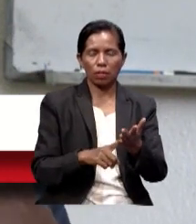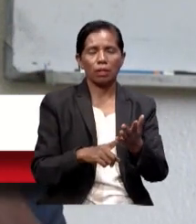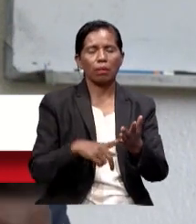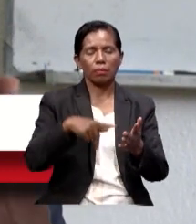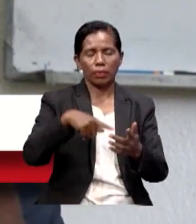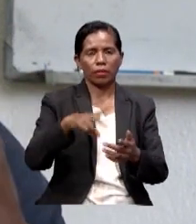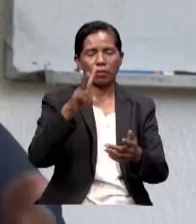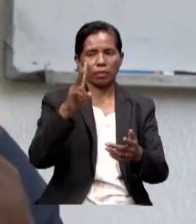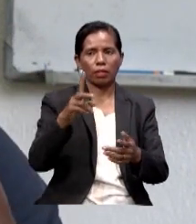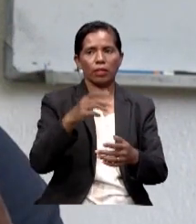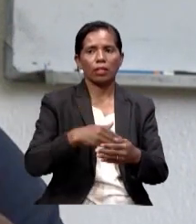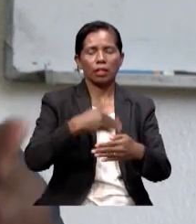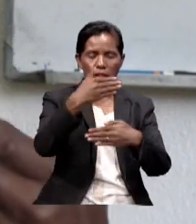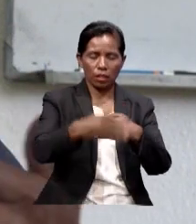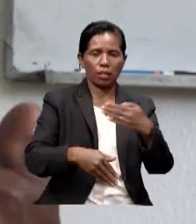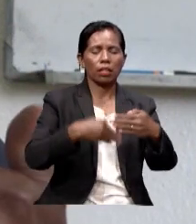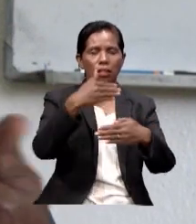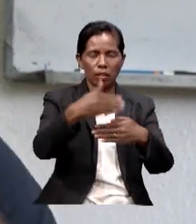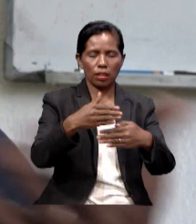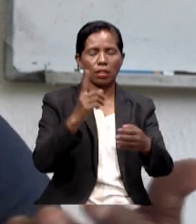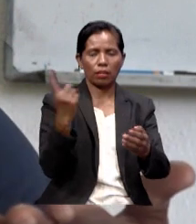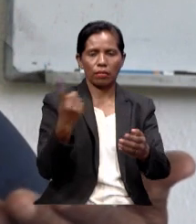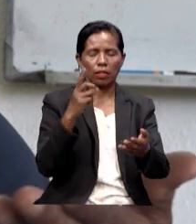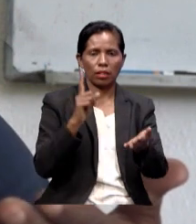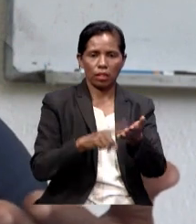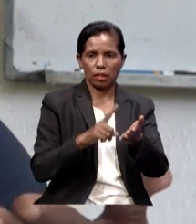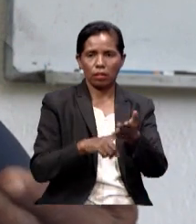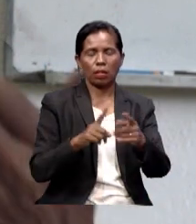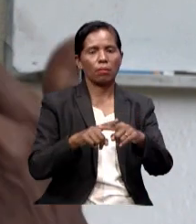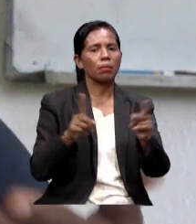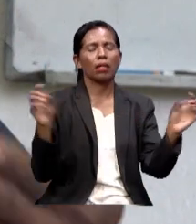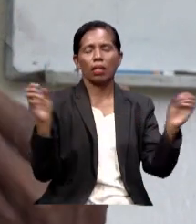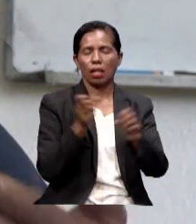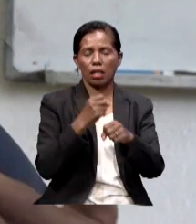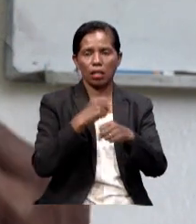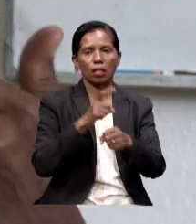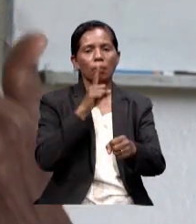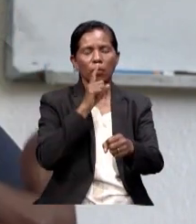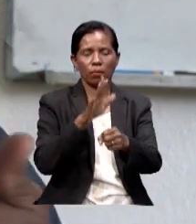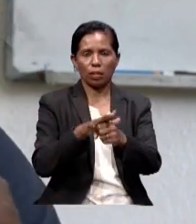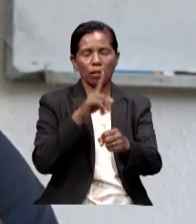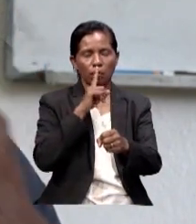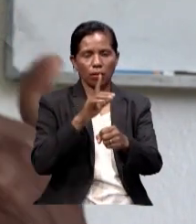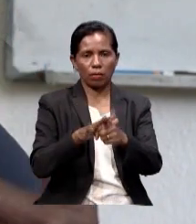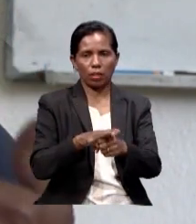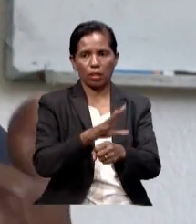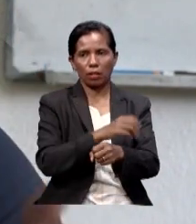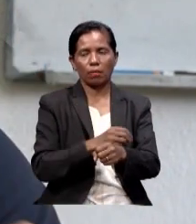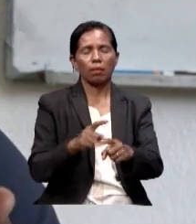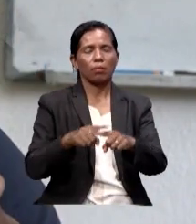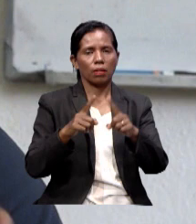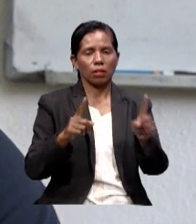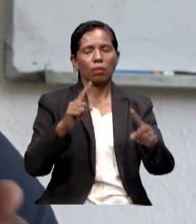tinha período eleição, ona sempre discute com a mas bem lá realiza o atirar. Promessas falsas, não bem, mas